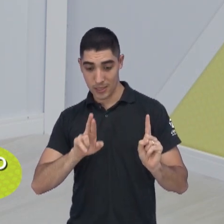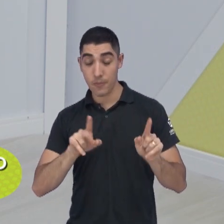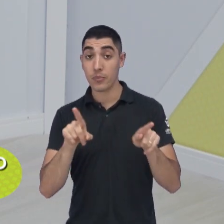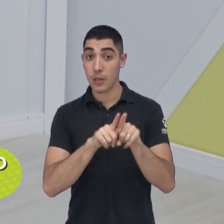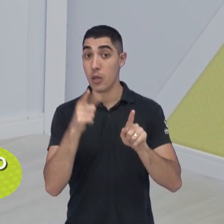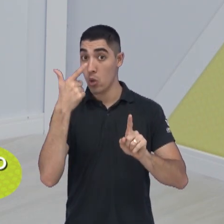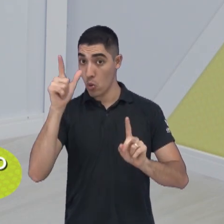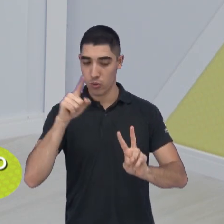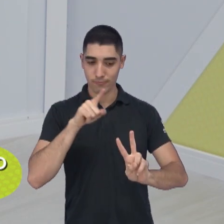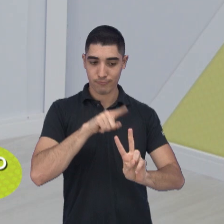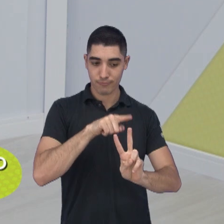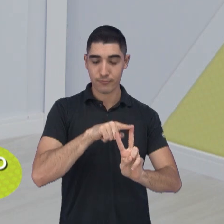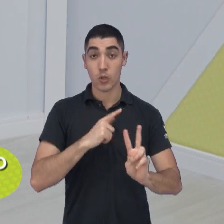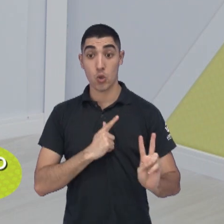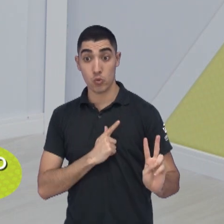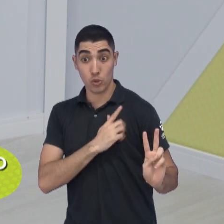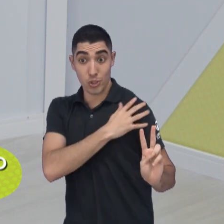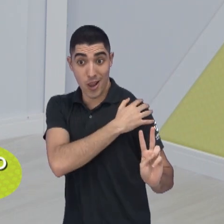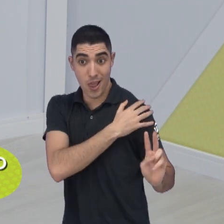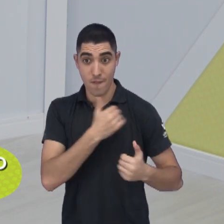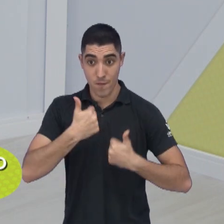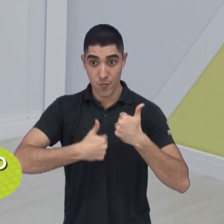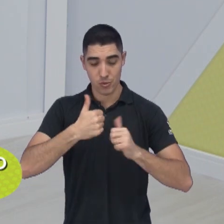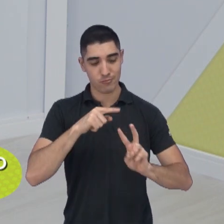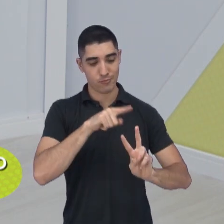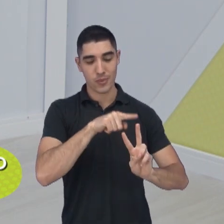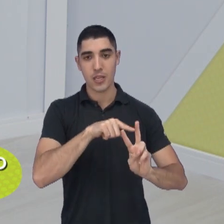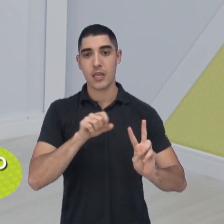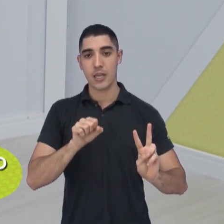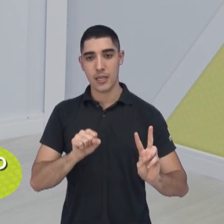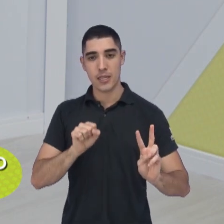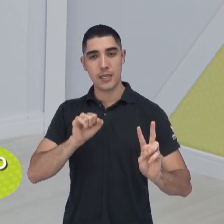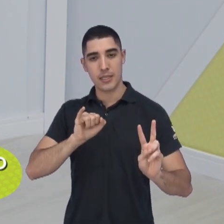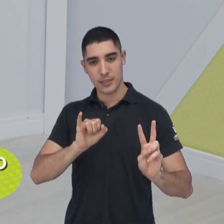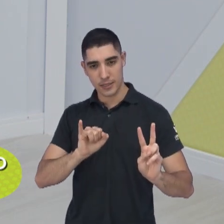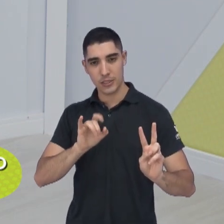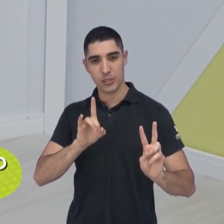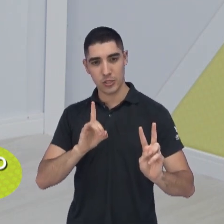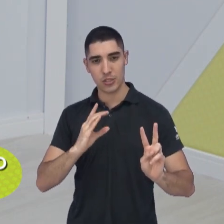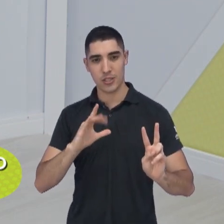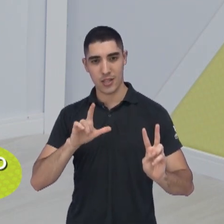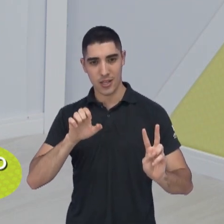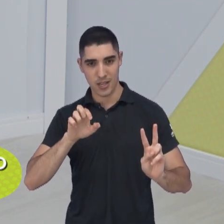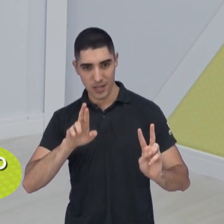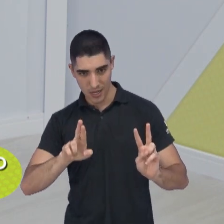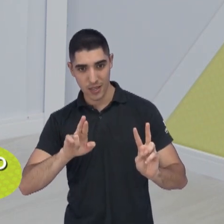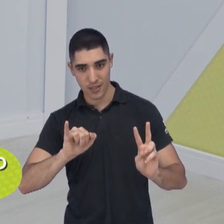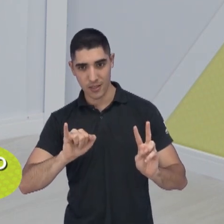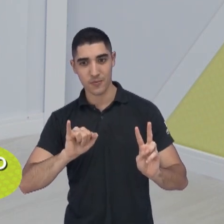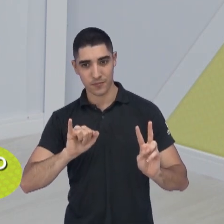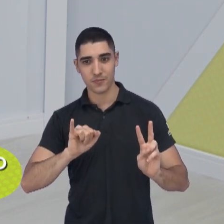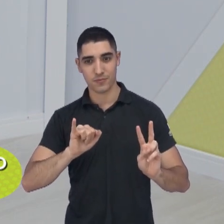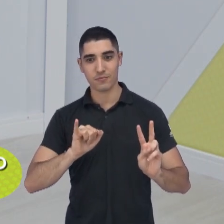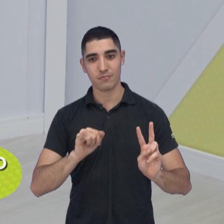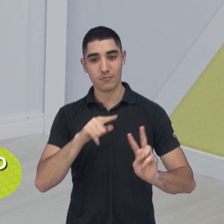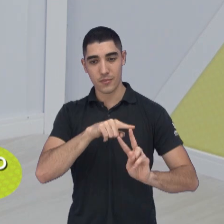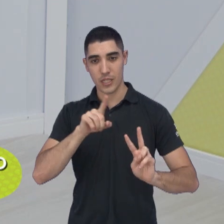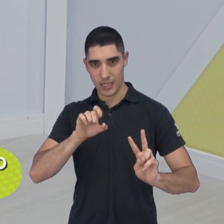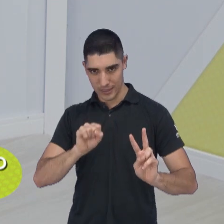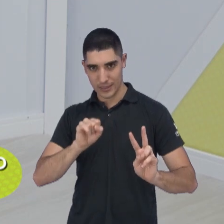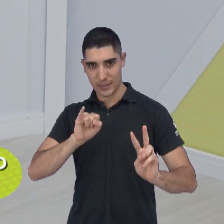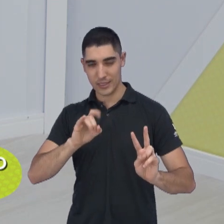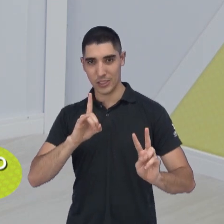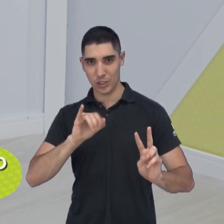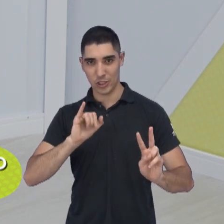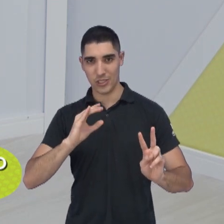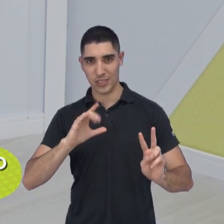o novo executivo de futebol, o Sid Clay Menezes, em uma coletiva de imprensa no estádio Martins Pereira. E o nosso